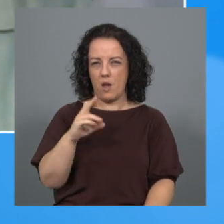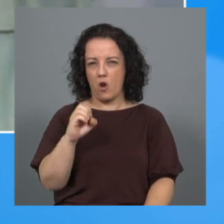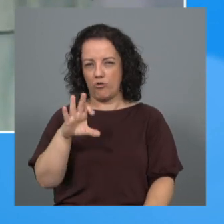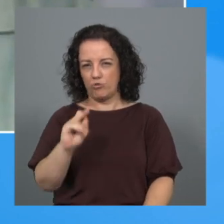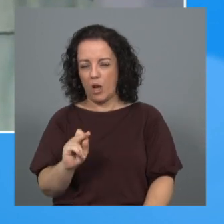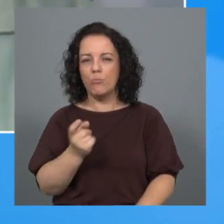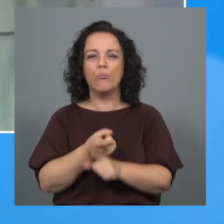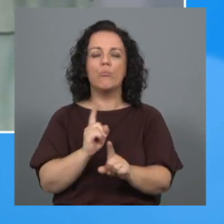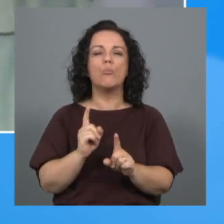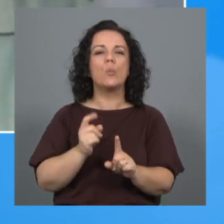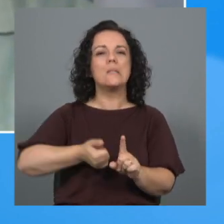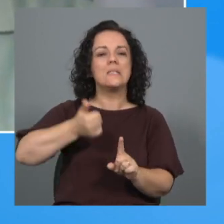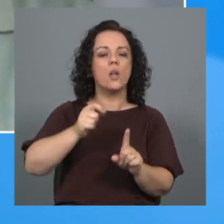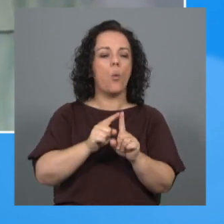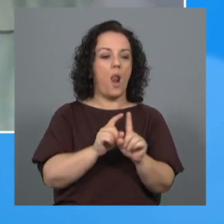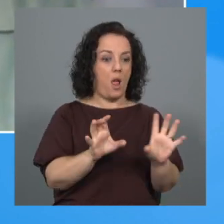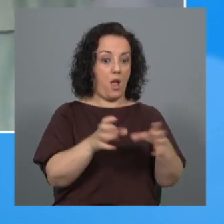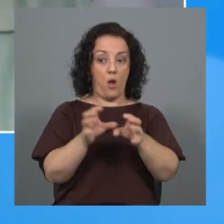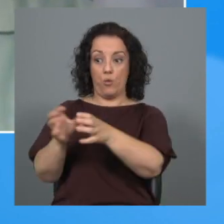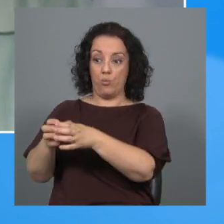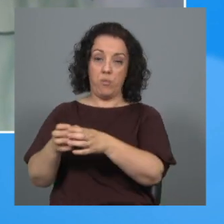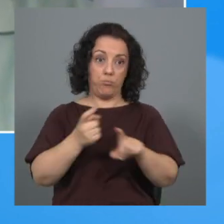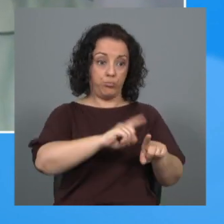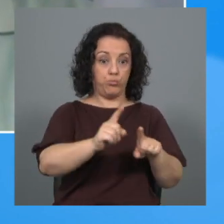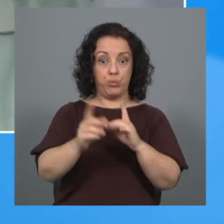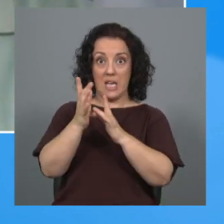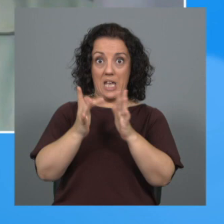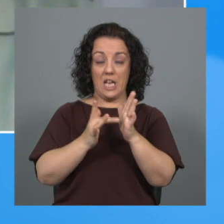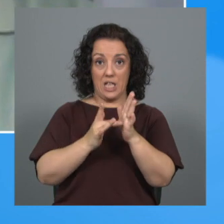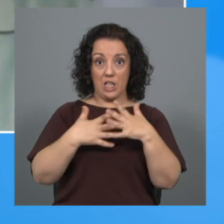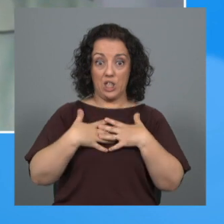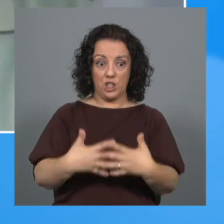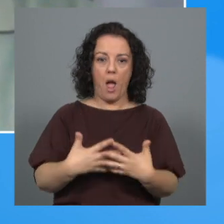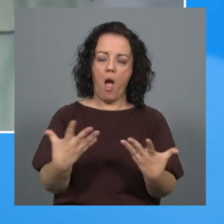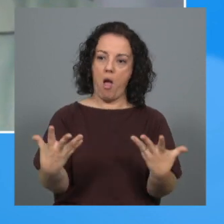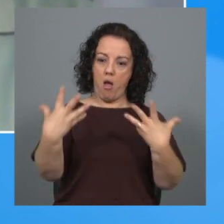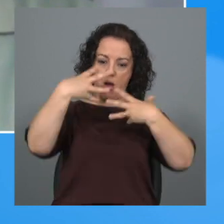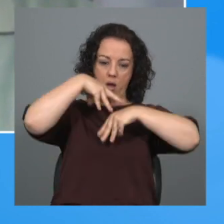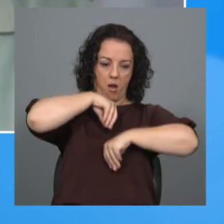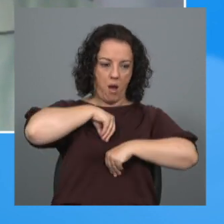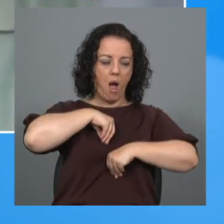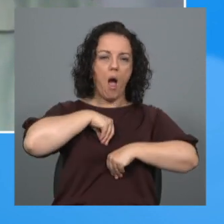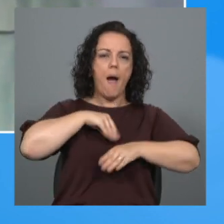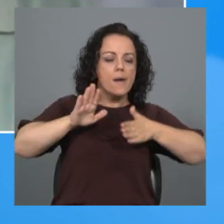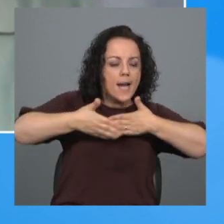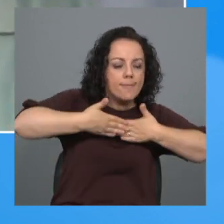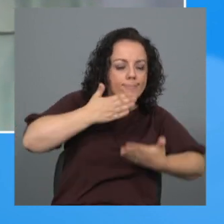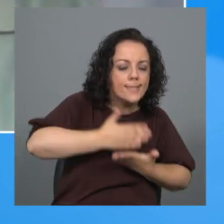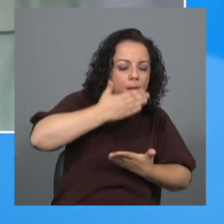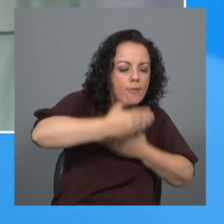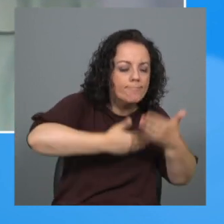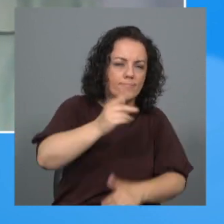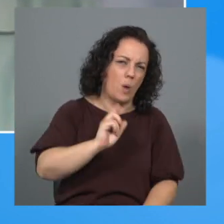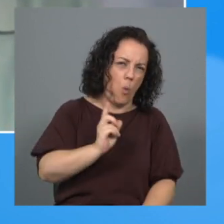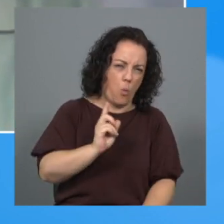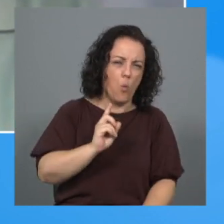não fiquem a viver isto tudo, que é muito positivo, mas fechadas nelas próprias. Há aqui também um dinamismo que as